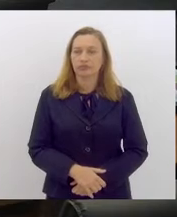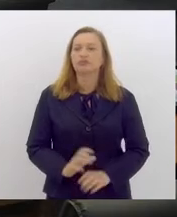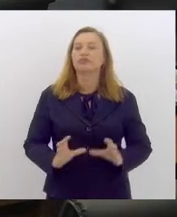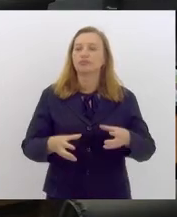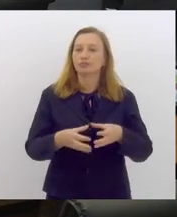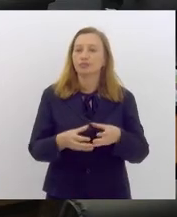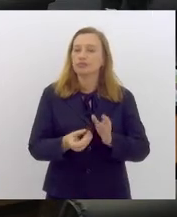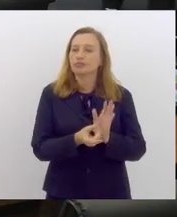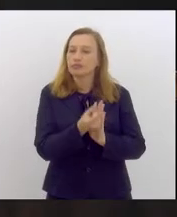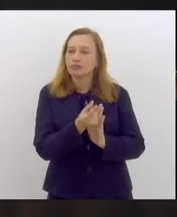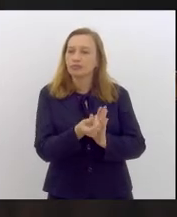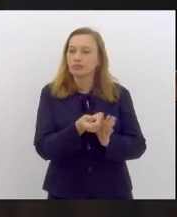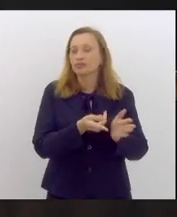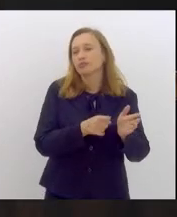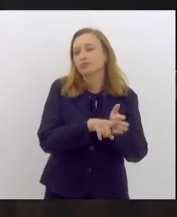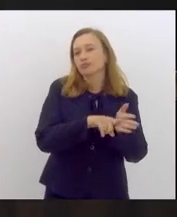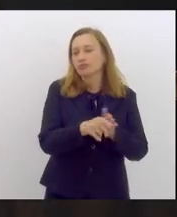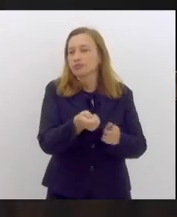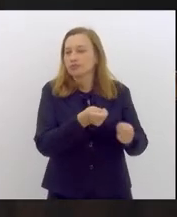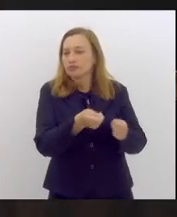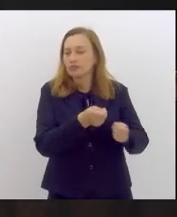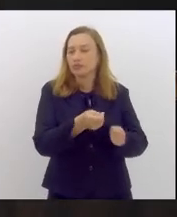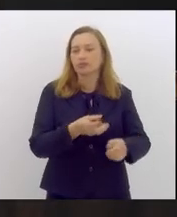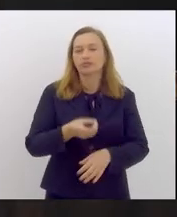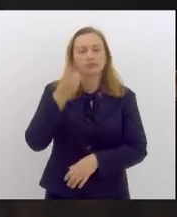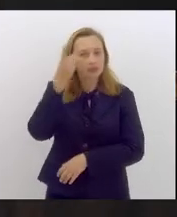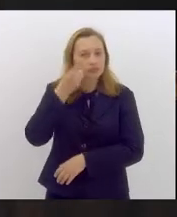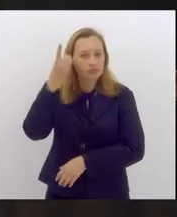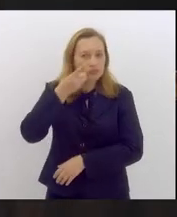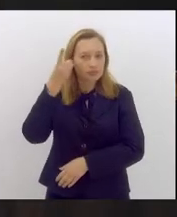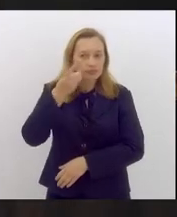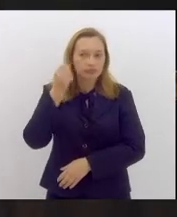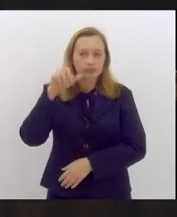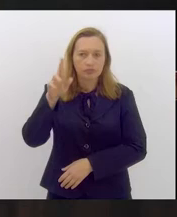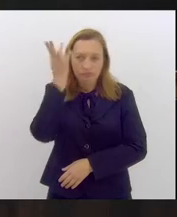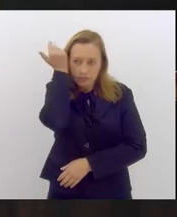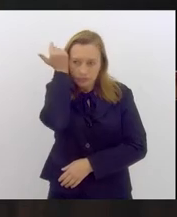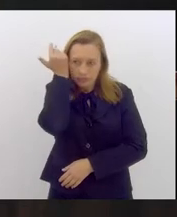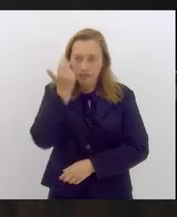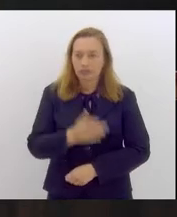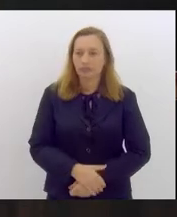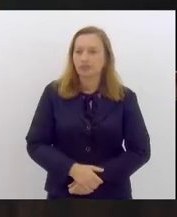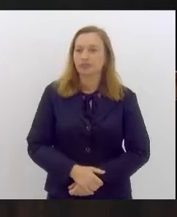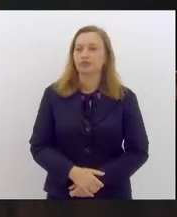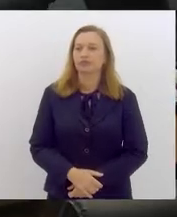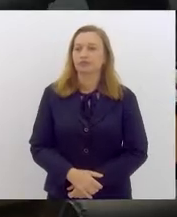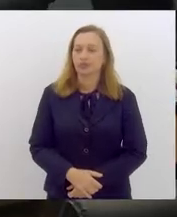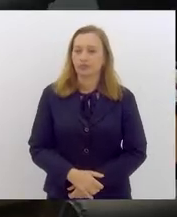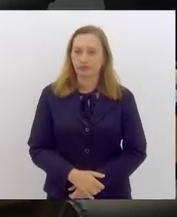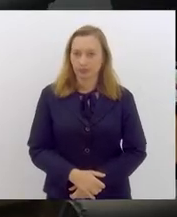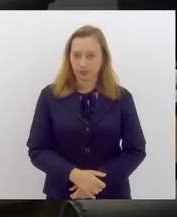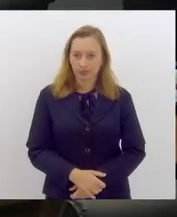Pela Comissão de Orçamento, Finanças, Fiscalização Financeira e Controle, deputada Eliomar Coelho.